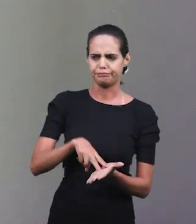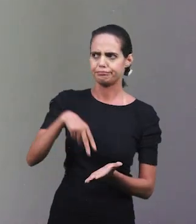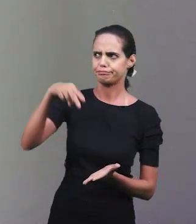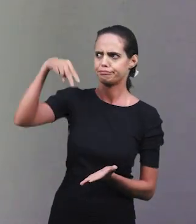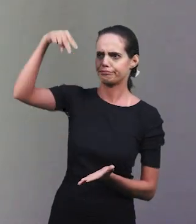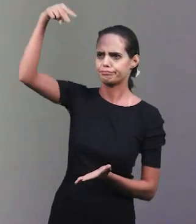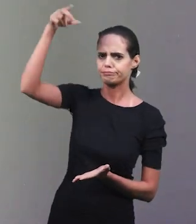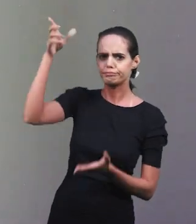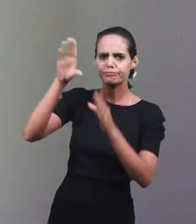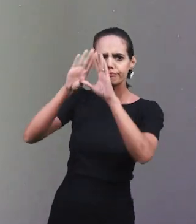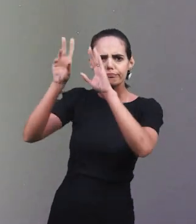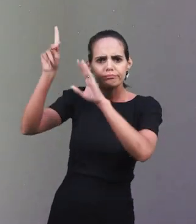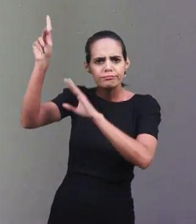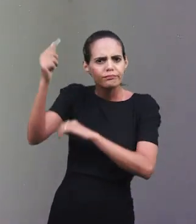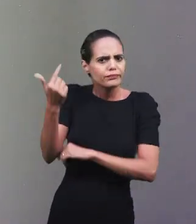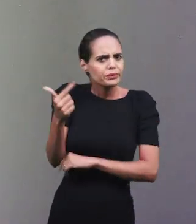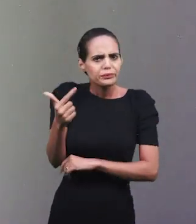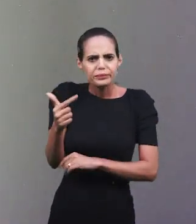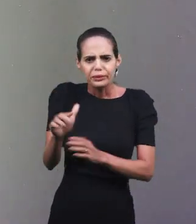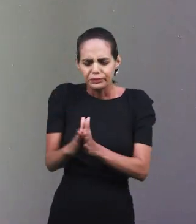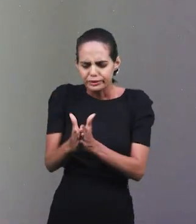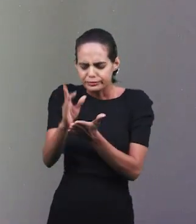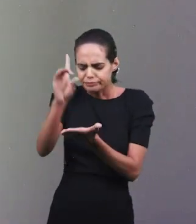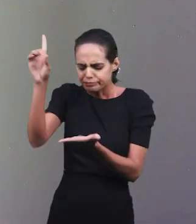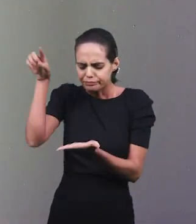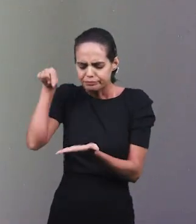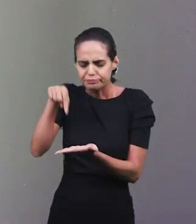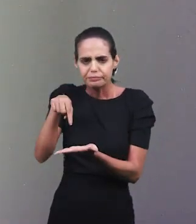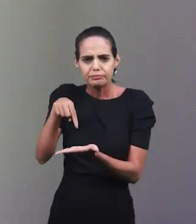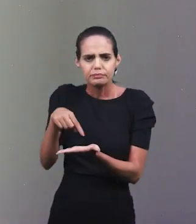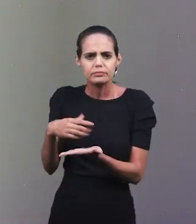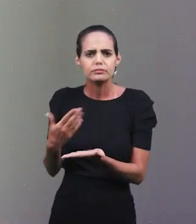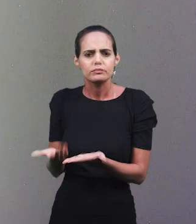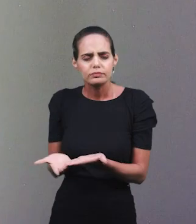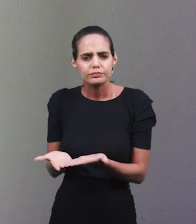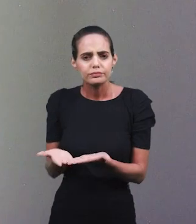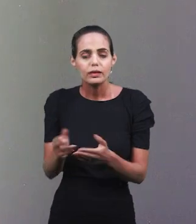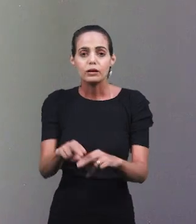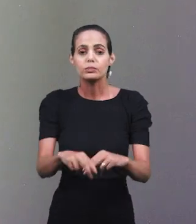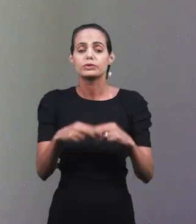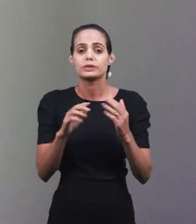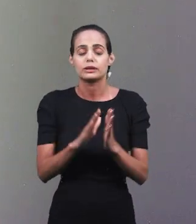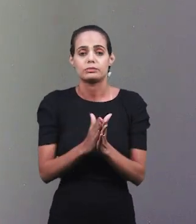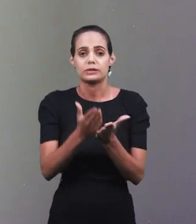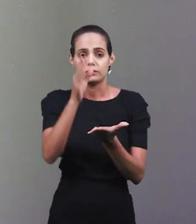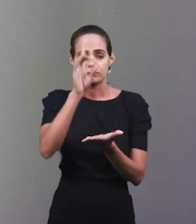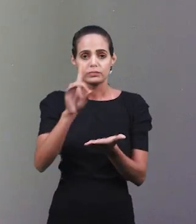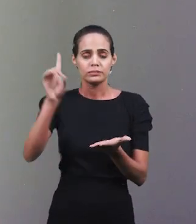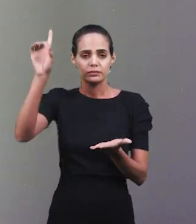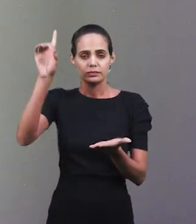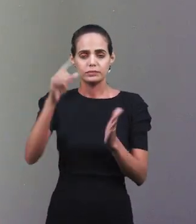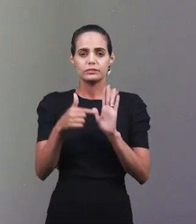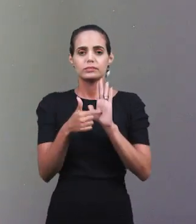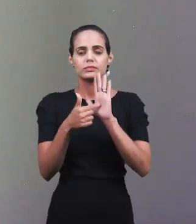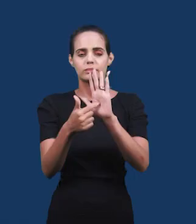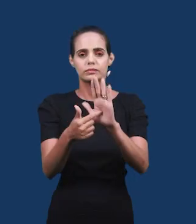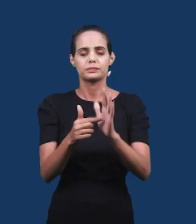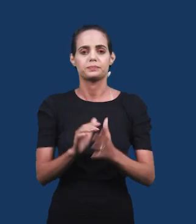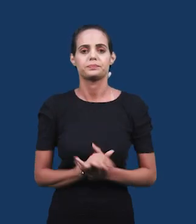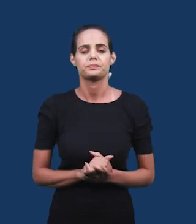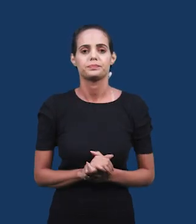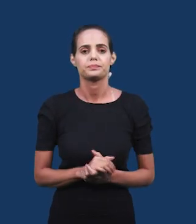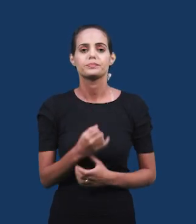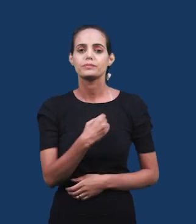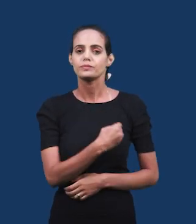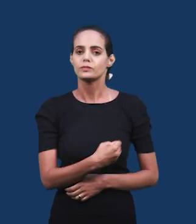não tem respaldo bíblico da assunção de Maria. Por isso que a palavra fala assim, é interessante para a gente refutar esse dogma. Em